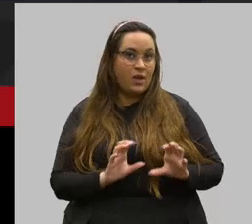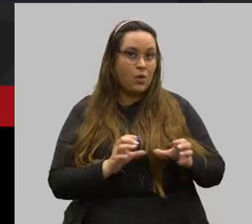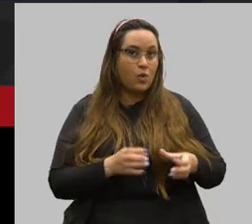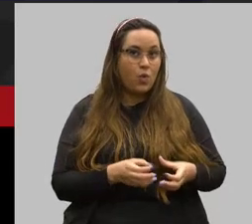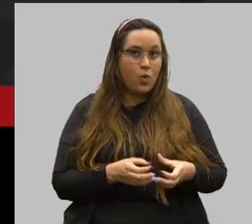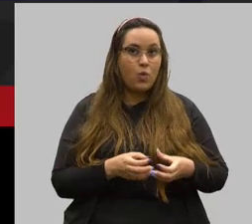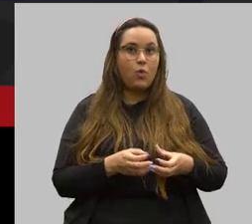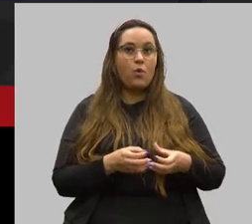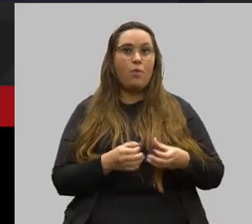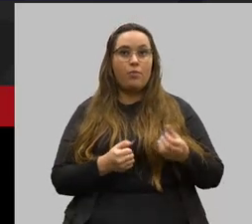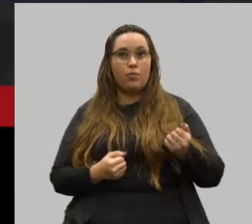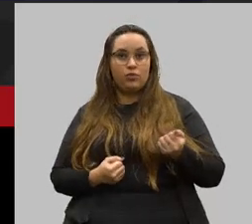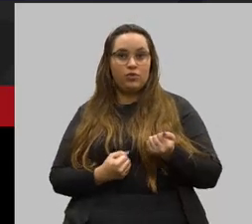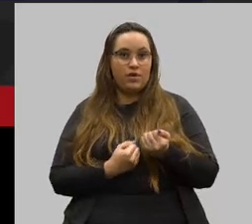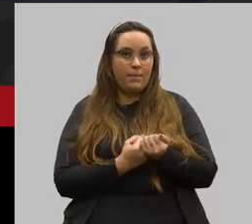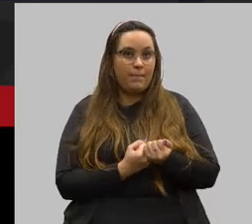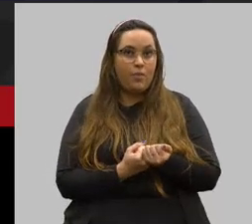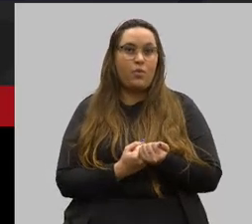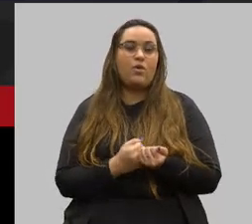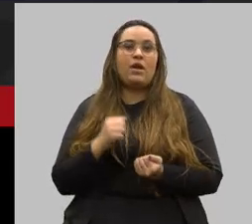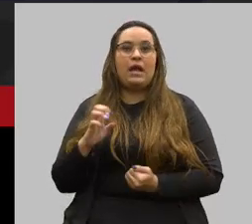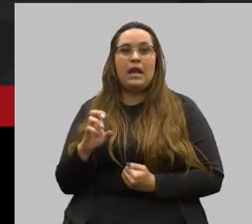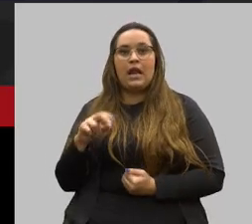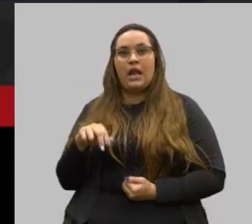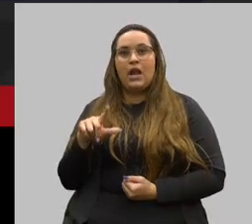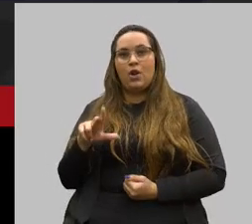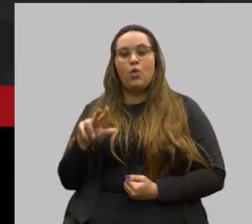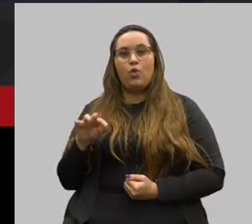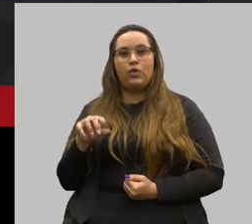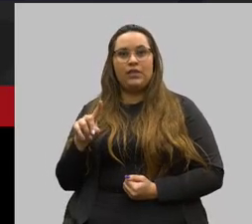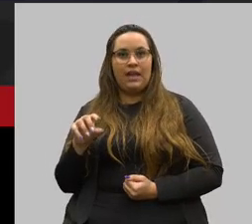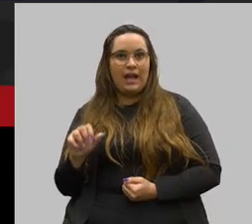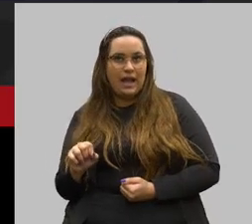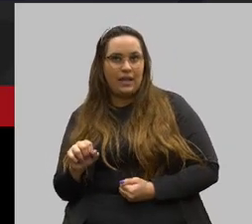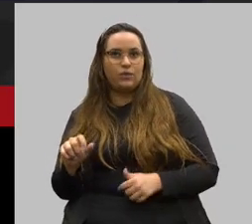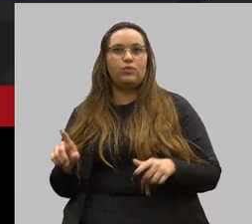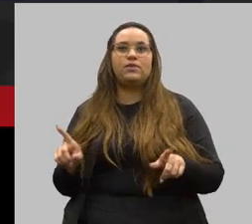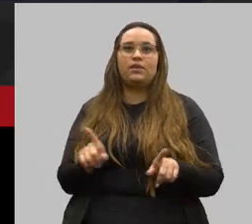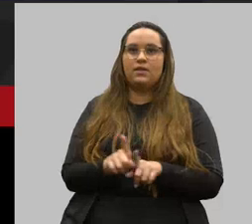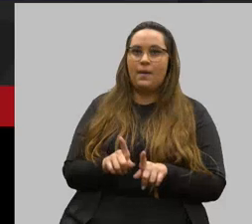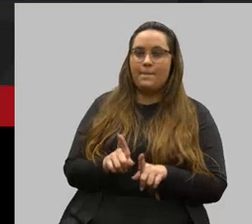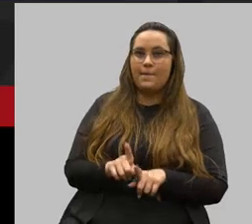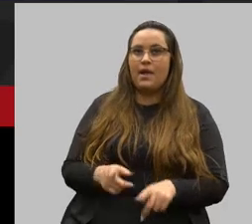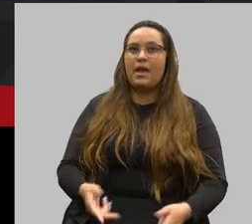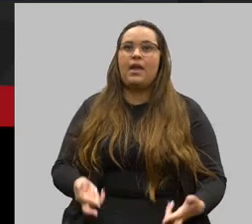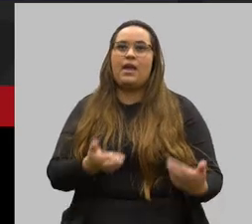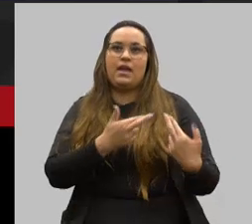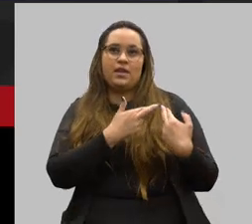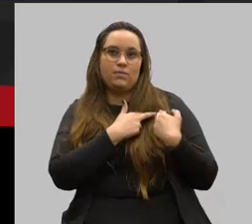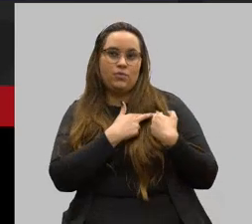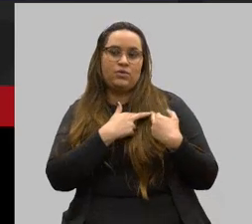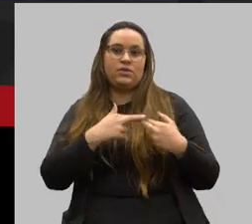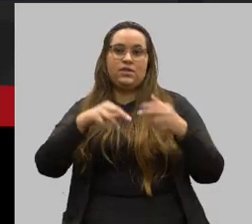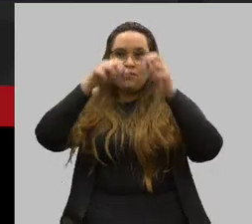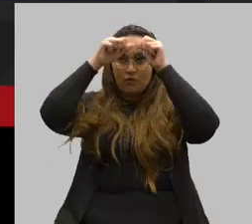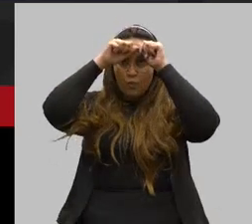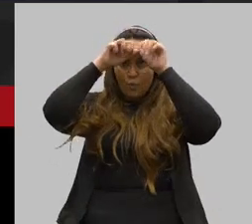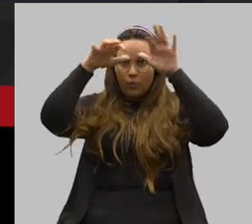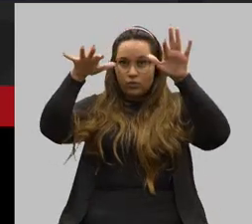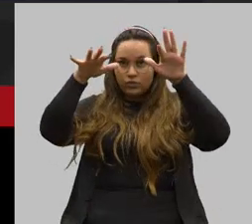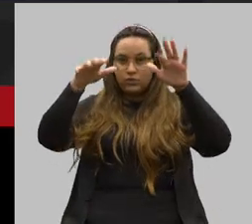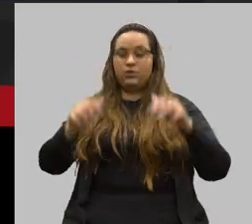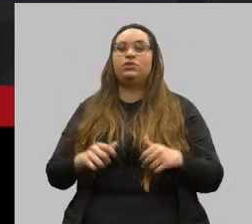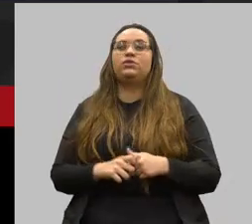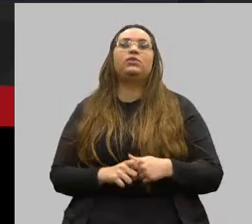né como grupo de enlutados como o grupo de responsáveis eh por pessoas com teia né de maneira